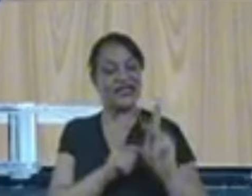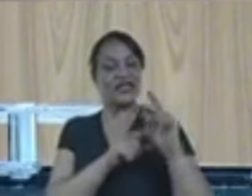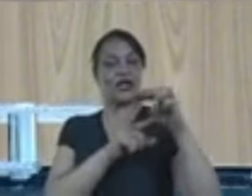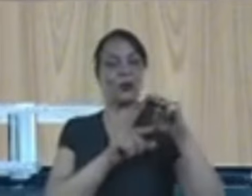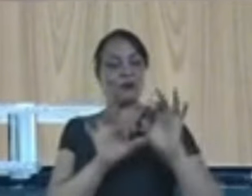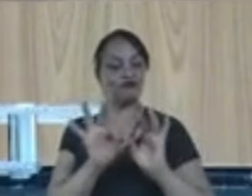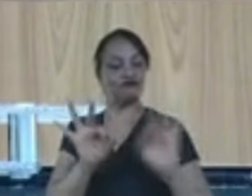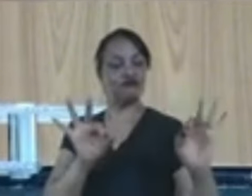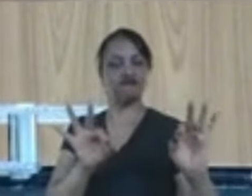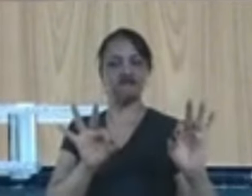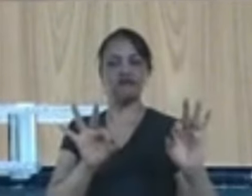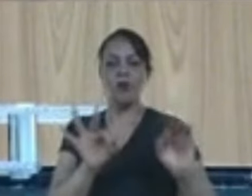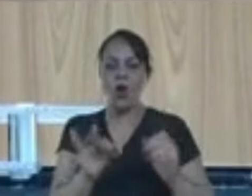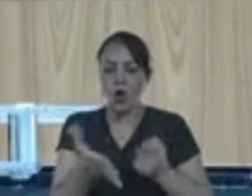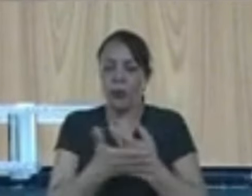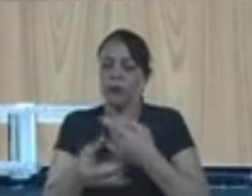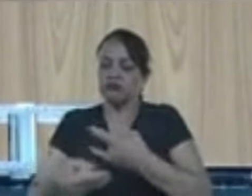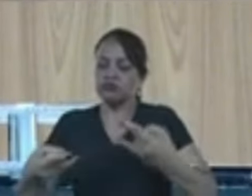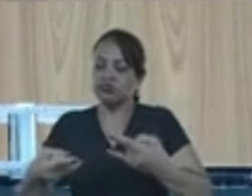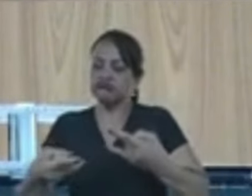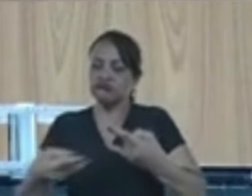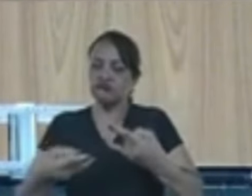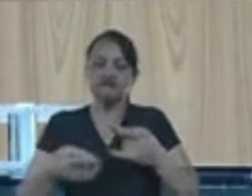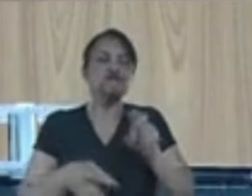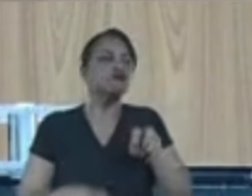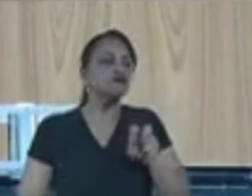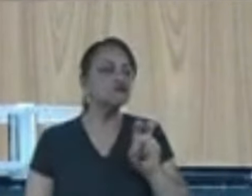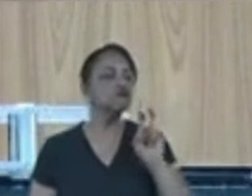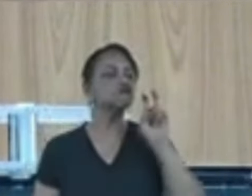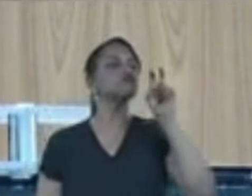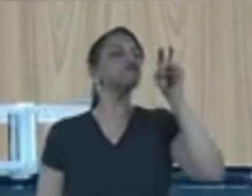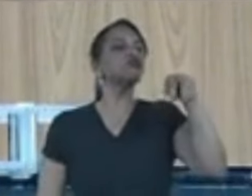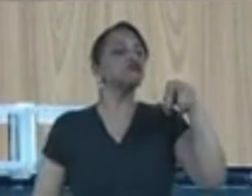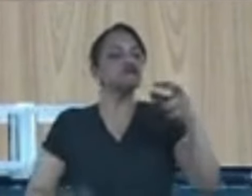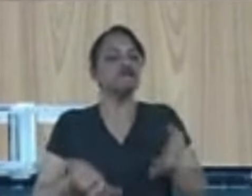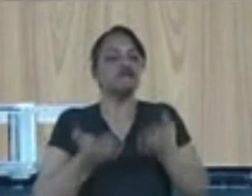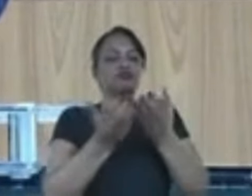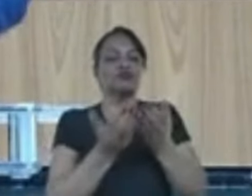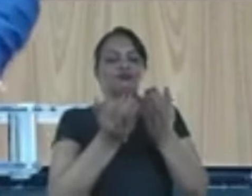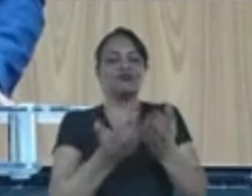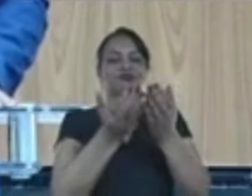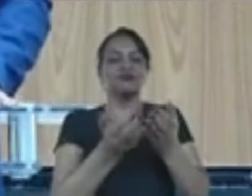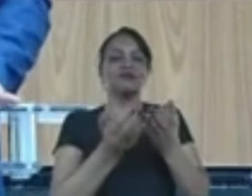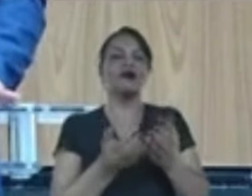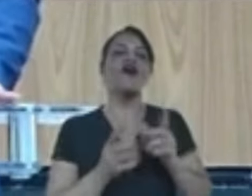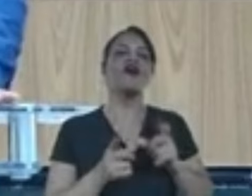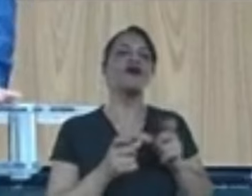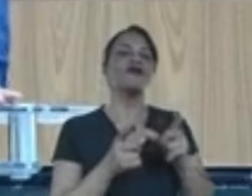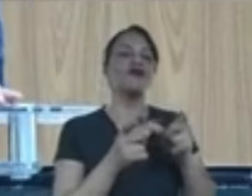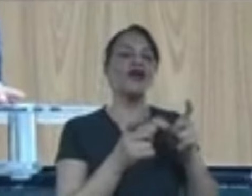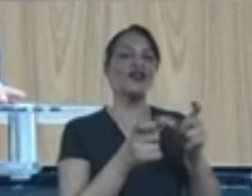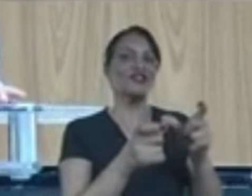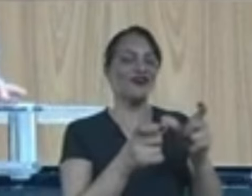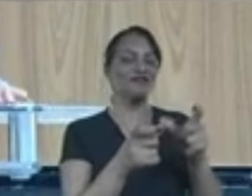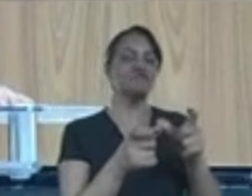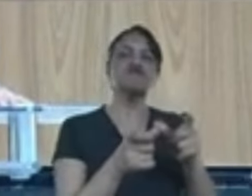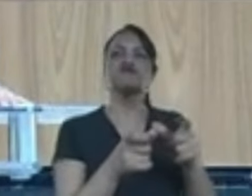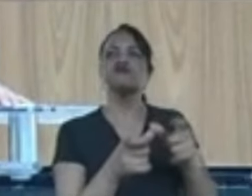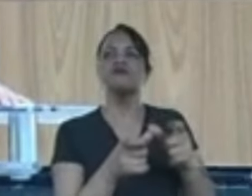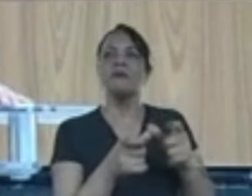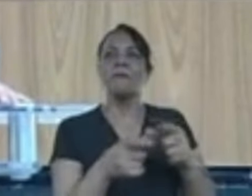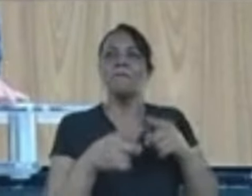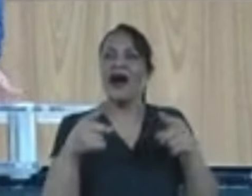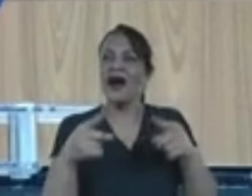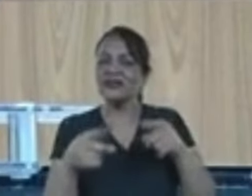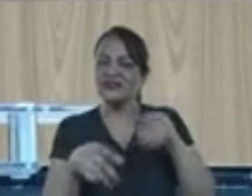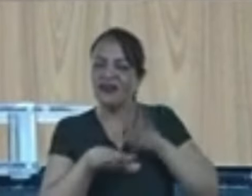passagem, entrou no navio e foi embora para Tarsis viajando, mas na mesma hora, para ele não era simples desobedecer a